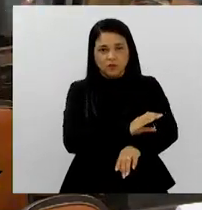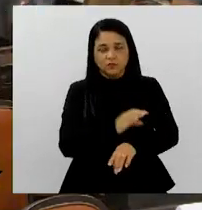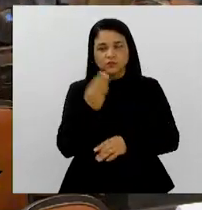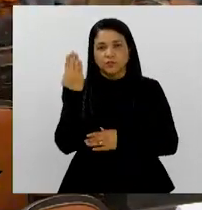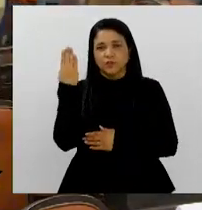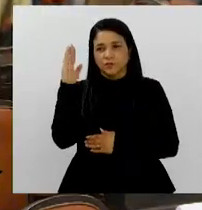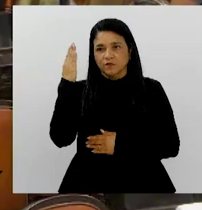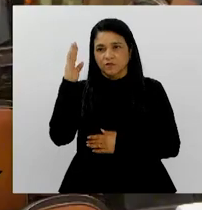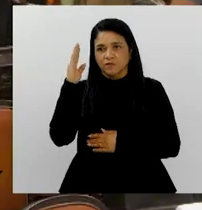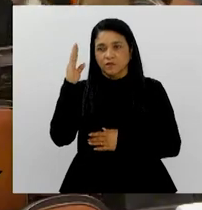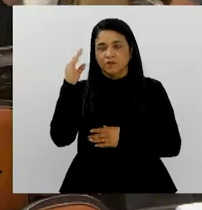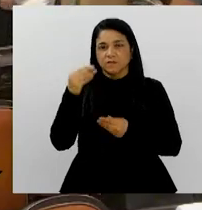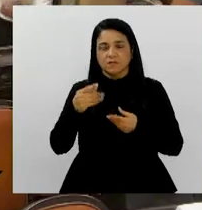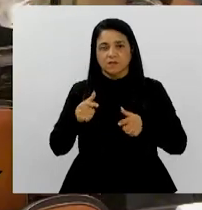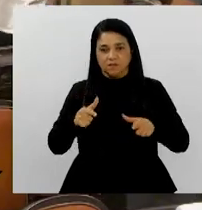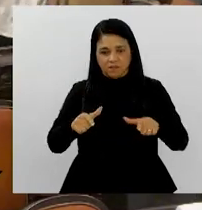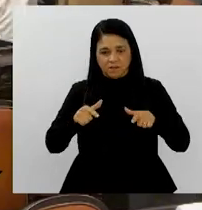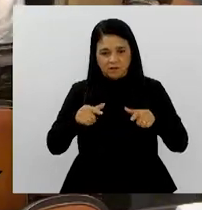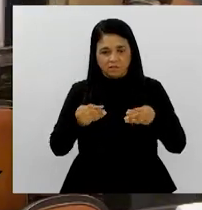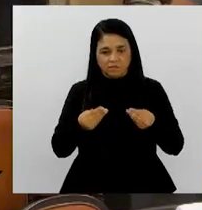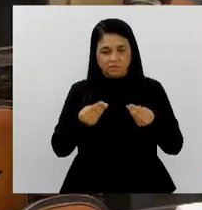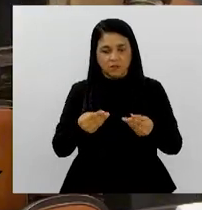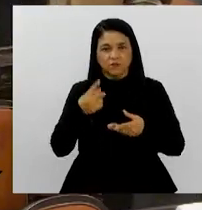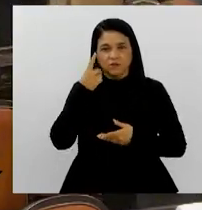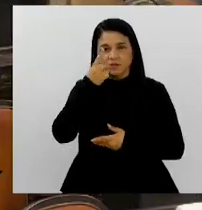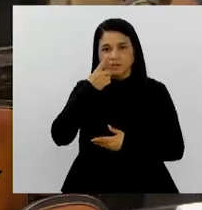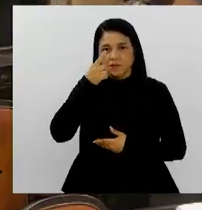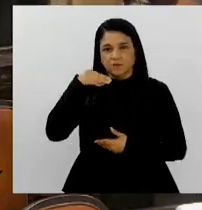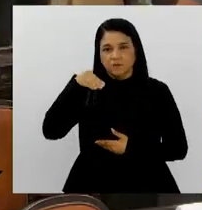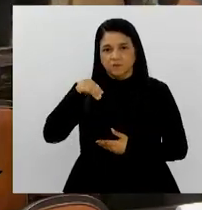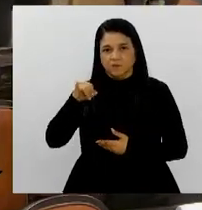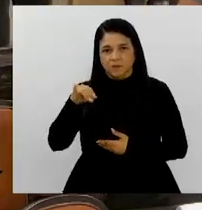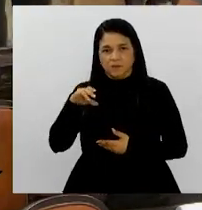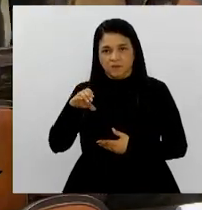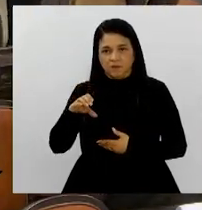pelo excelentíssimo deputado estadual Carlos Mink.